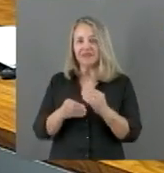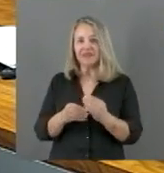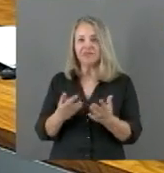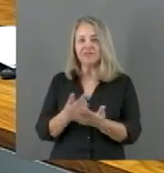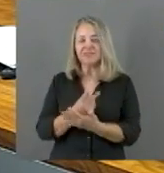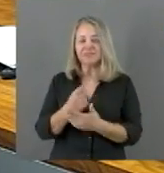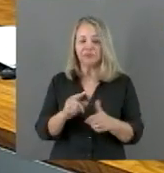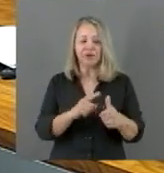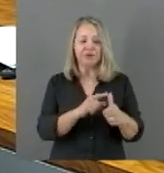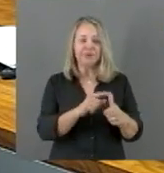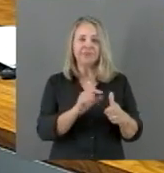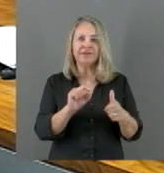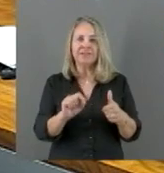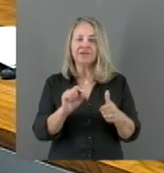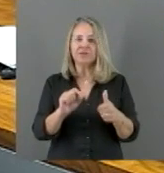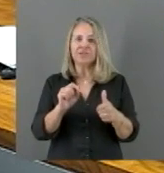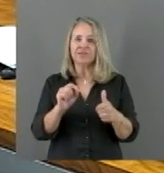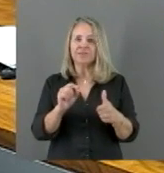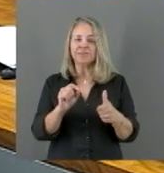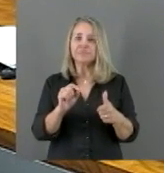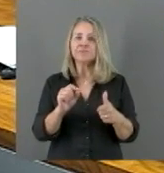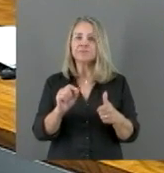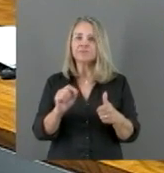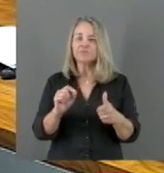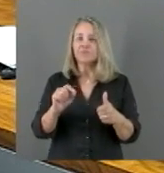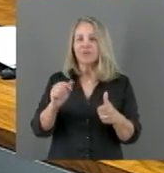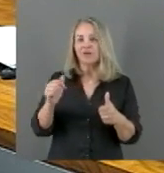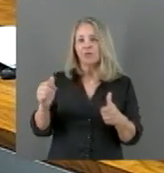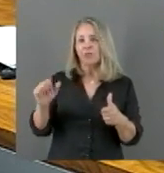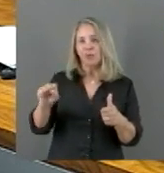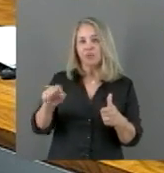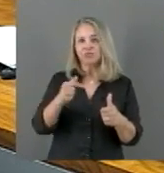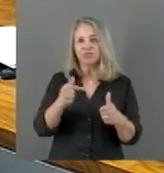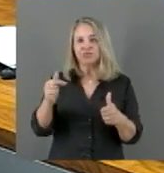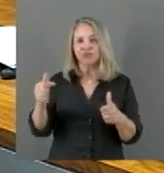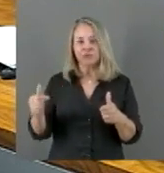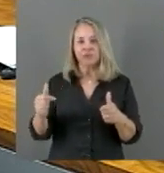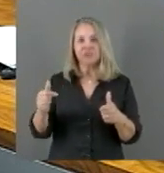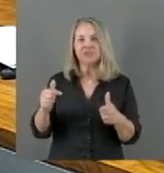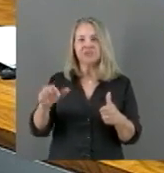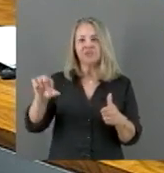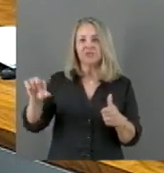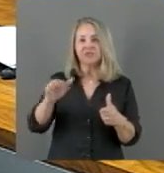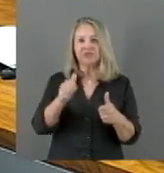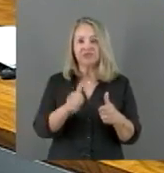delas liga-se à correção da referência à Lei 8212, de 24 de julho de 91,